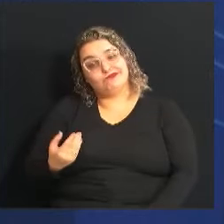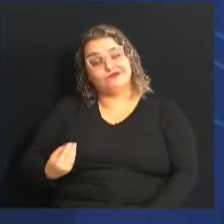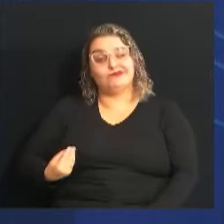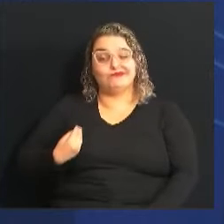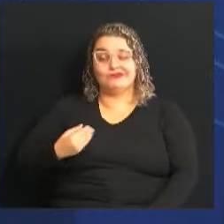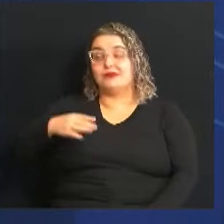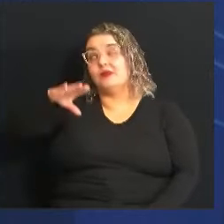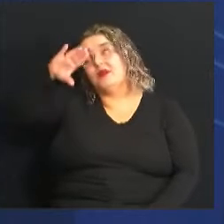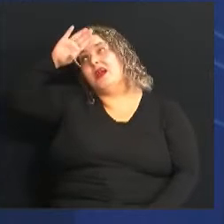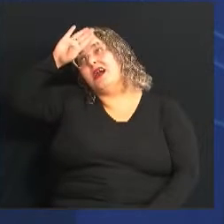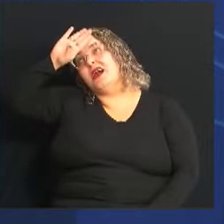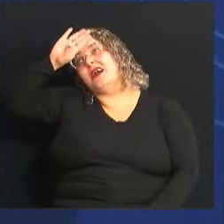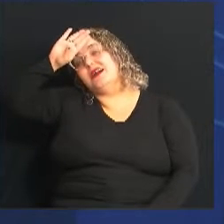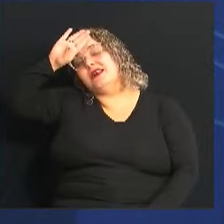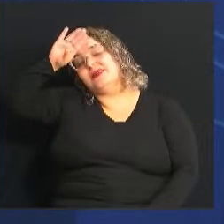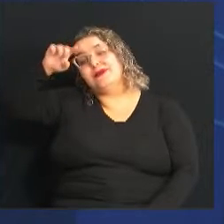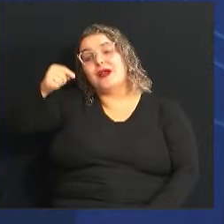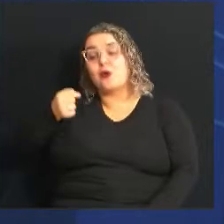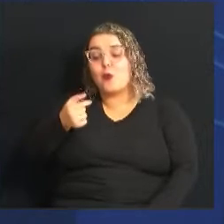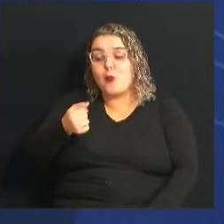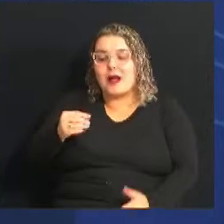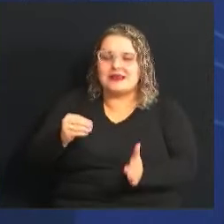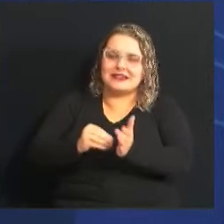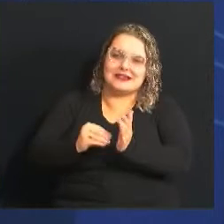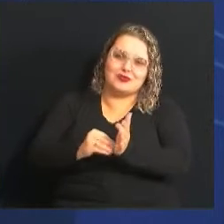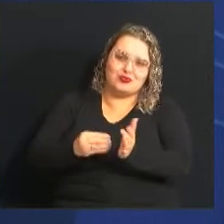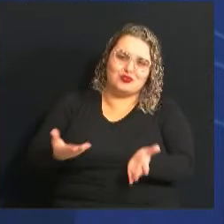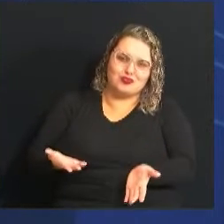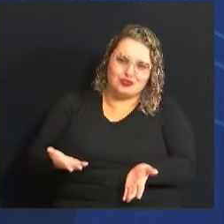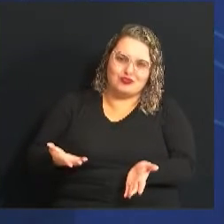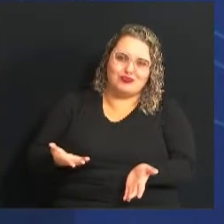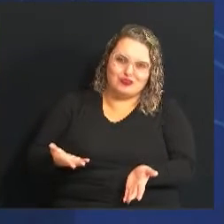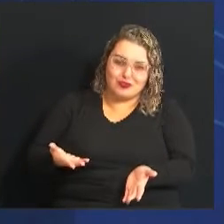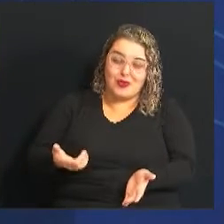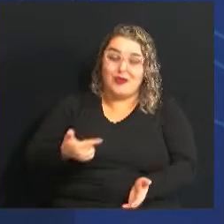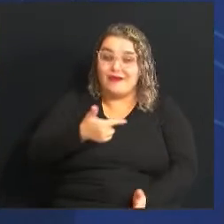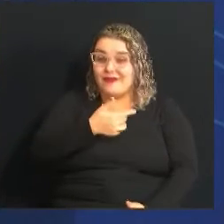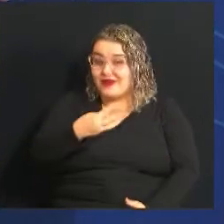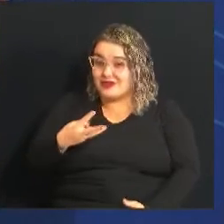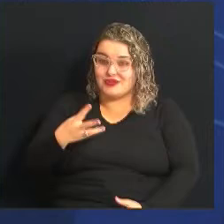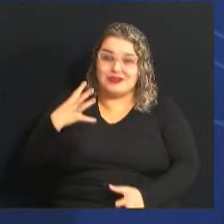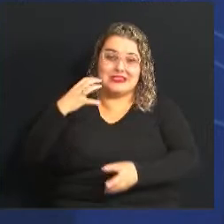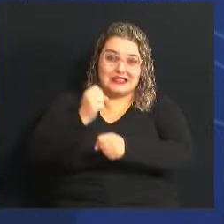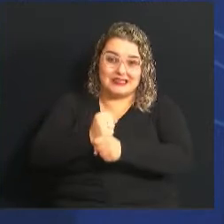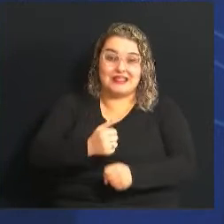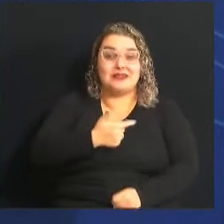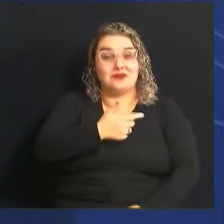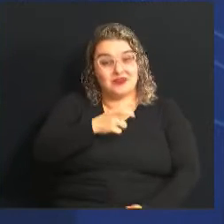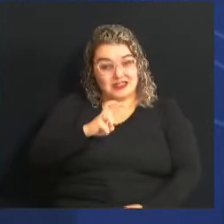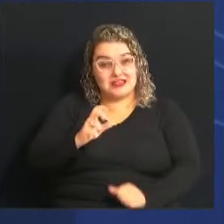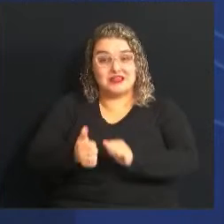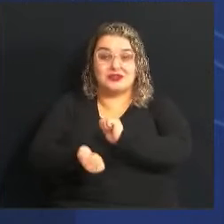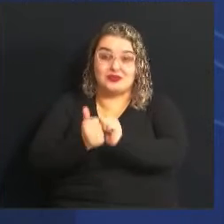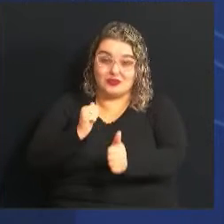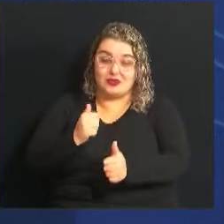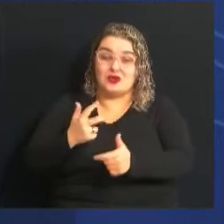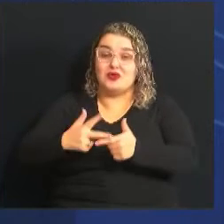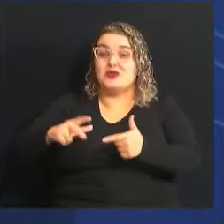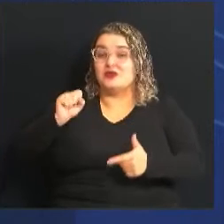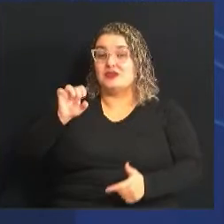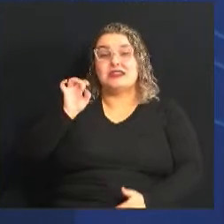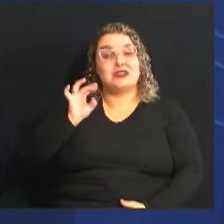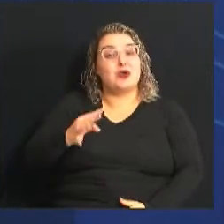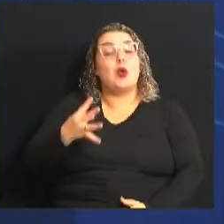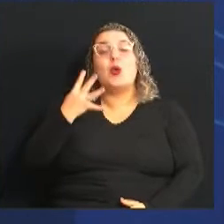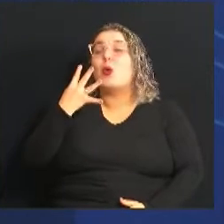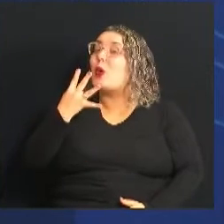é o penúltimo colocado com apenas 23 pontos, em 25 partidas conquistou apenas